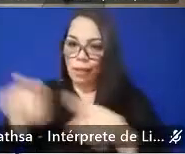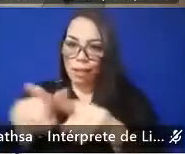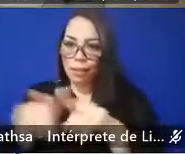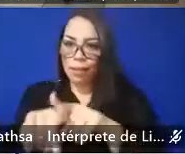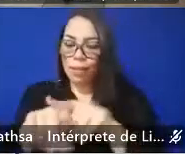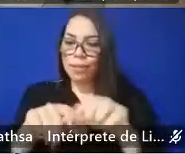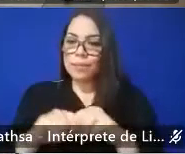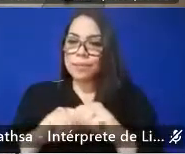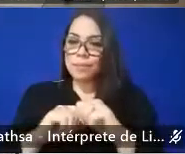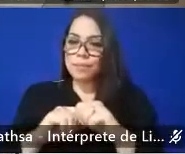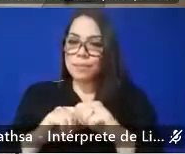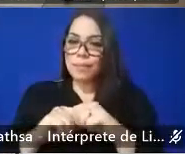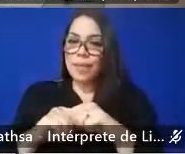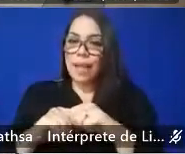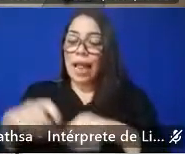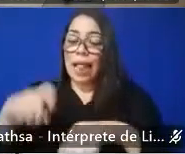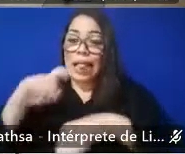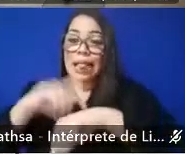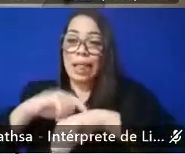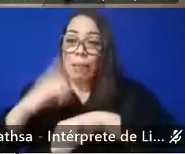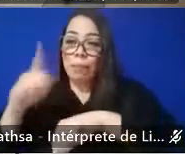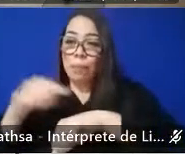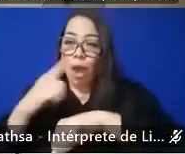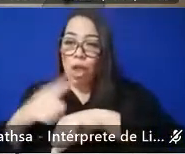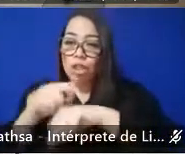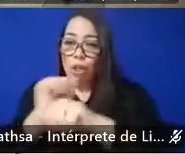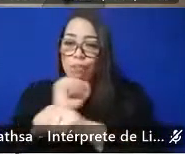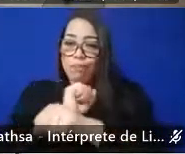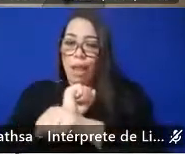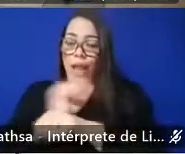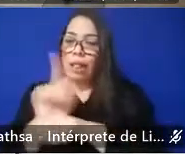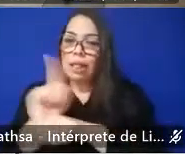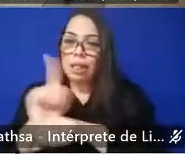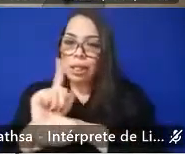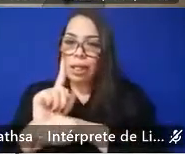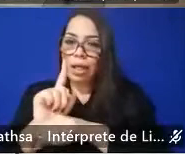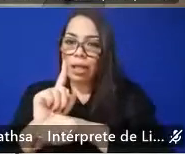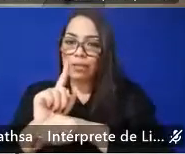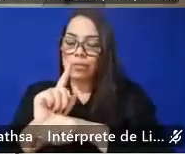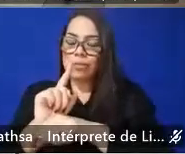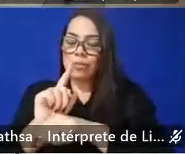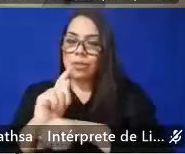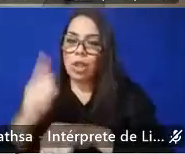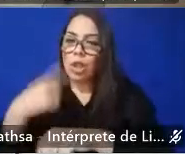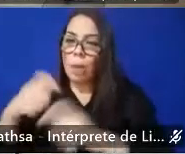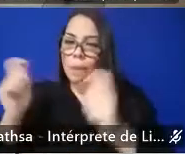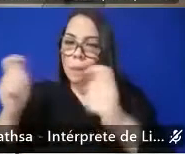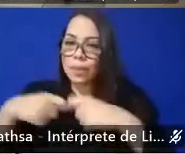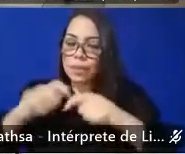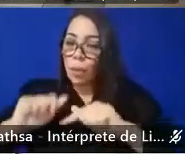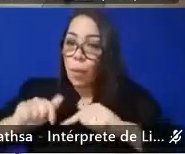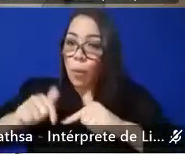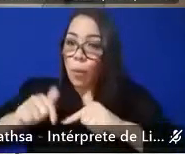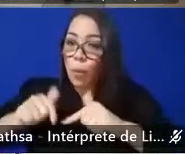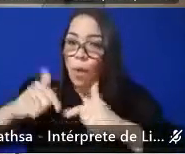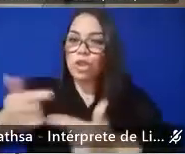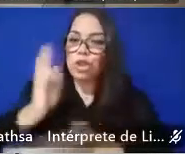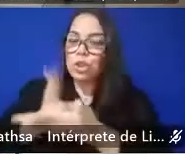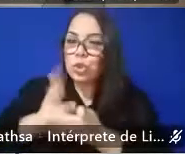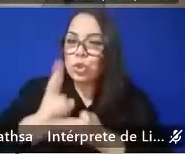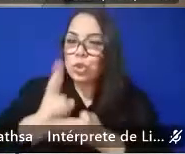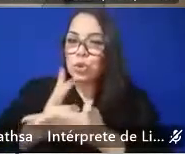tempo de nos integrarmos a tentação da comunidade da comodidade é tempo de agir é tempo de sonhar